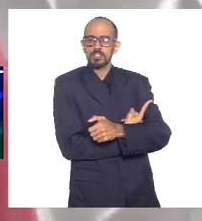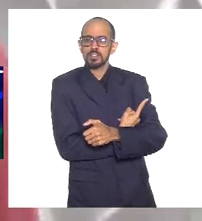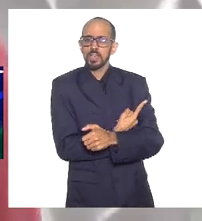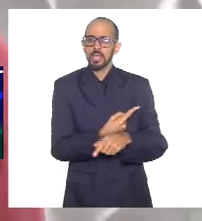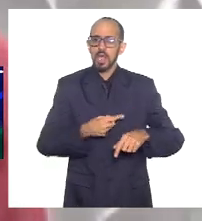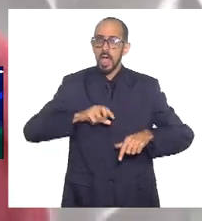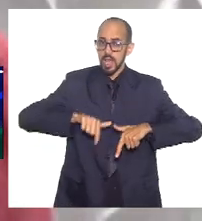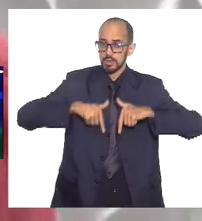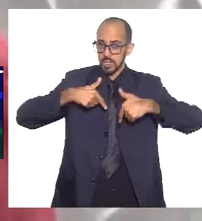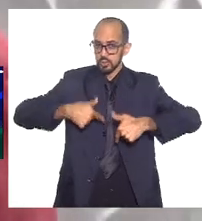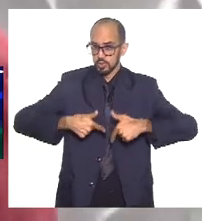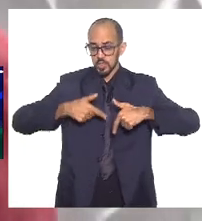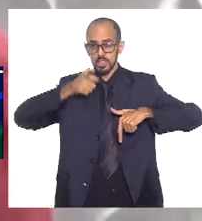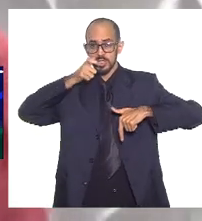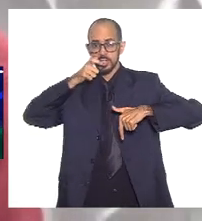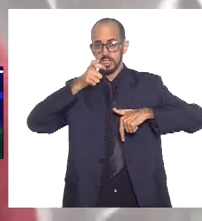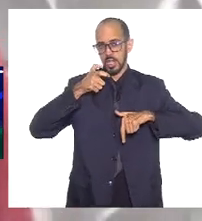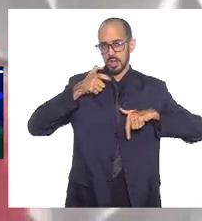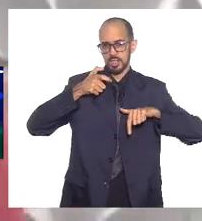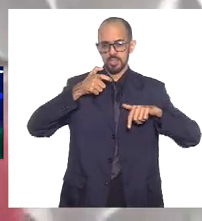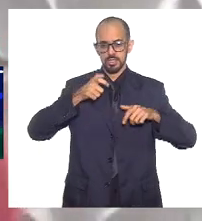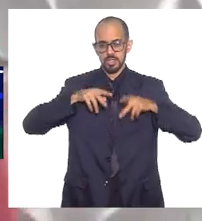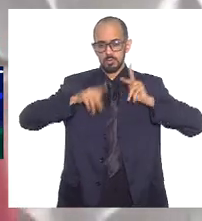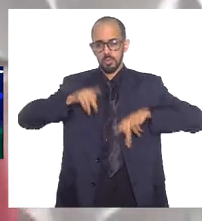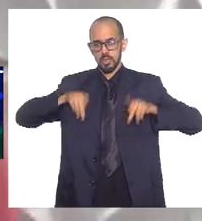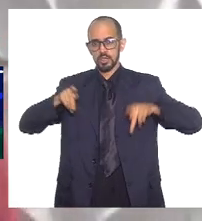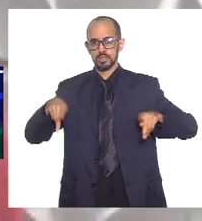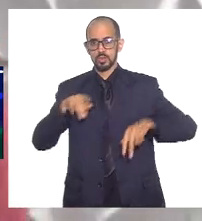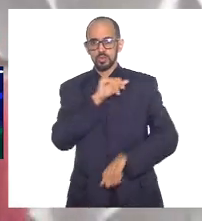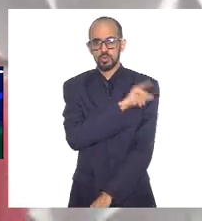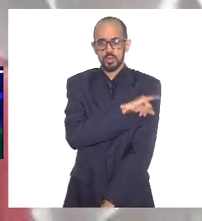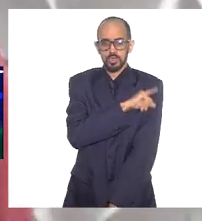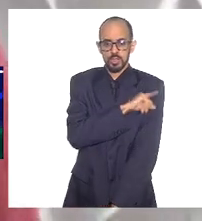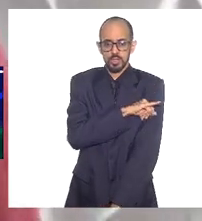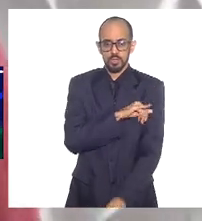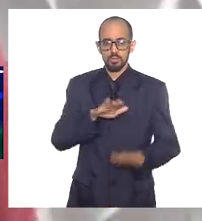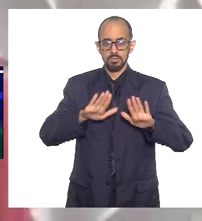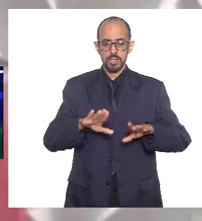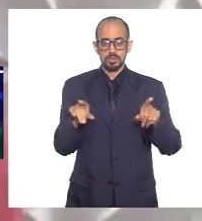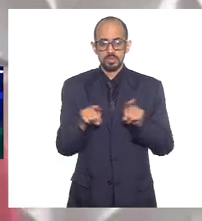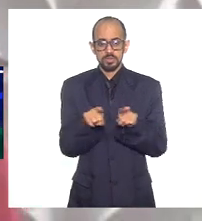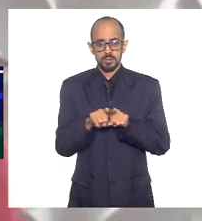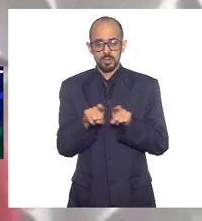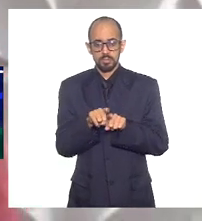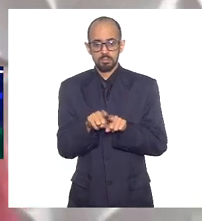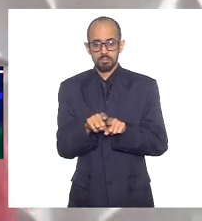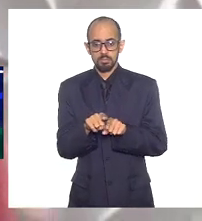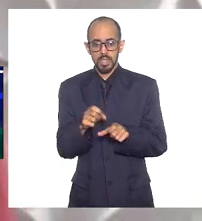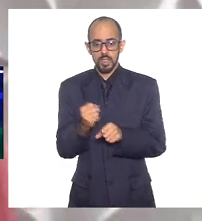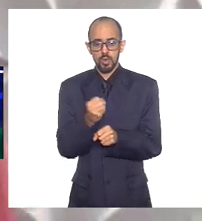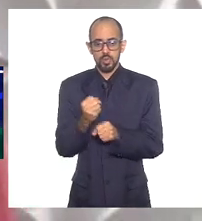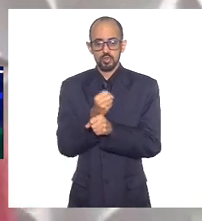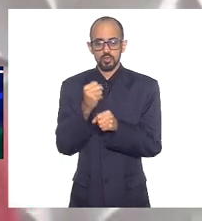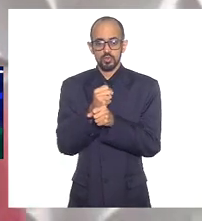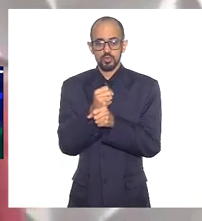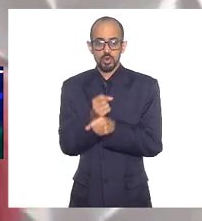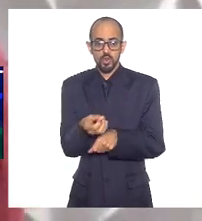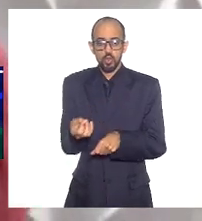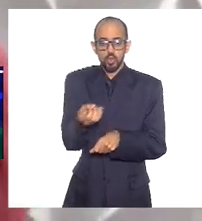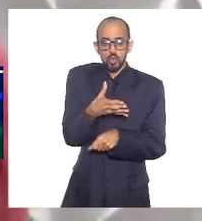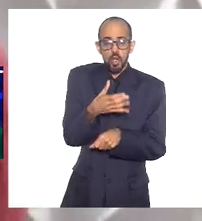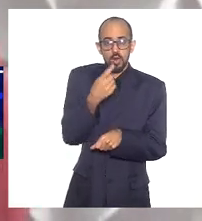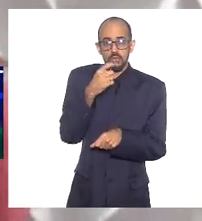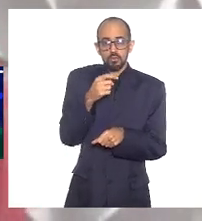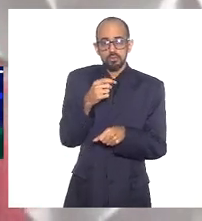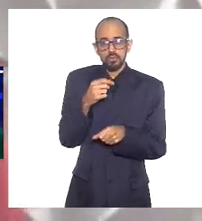as ações de interesse do povo do estado do Rio de Janeiro mas também construir novas perspectivas para